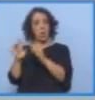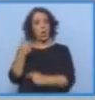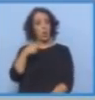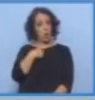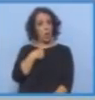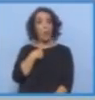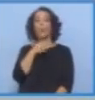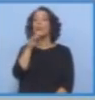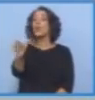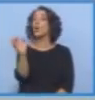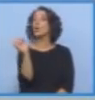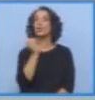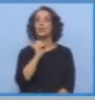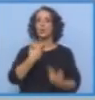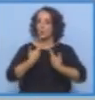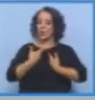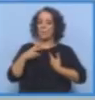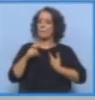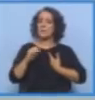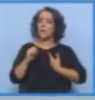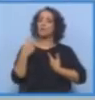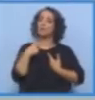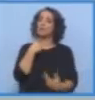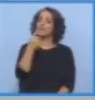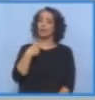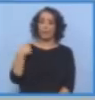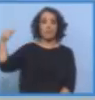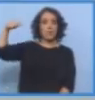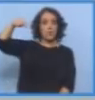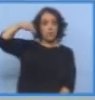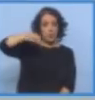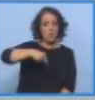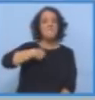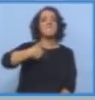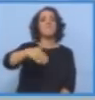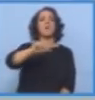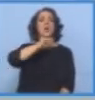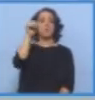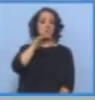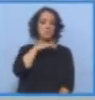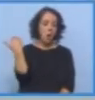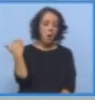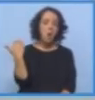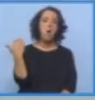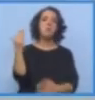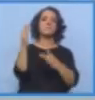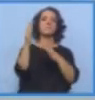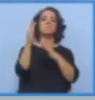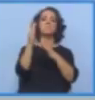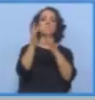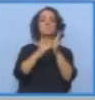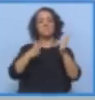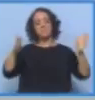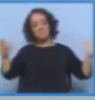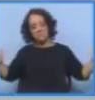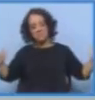nos diz que é o Messias, mas diz que veio a Jerusalém, será morto, crucificado, será entregue, há de